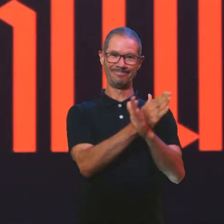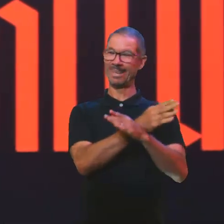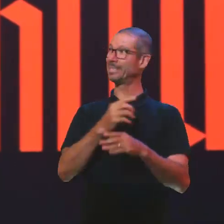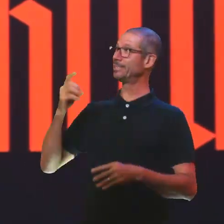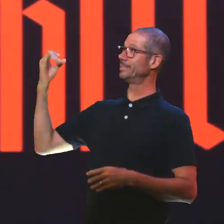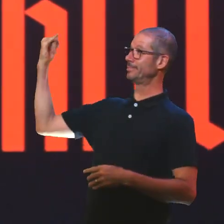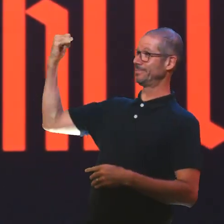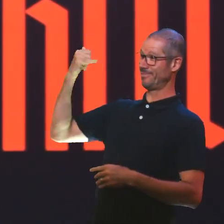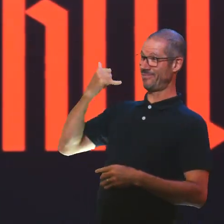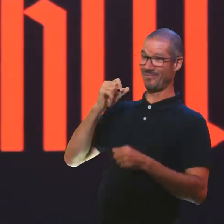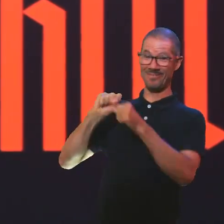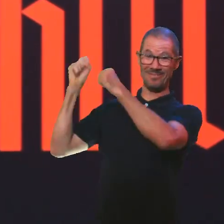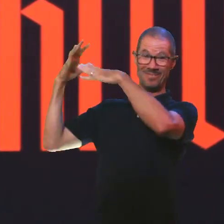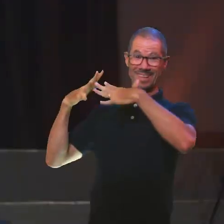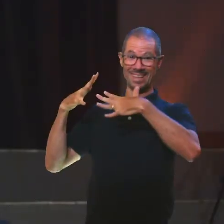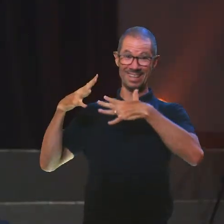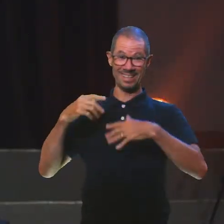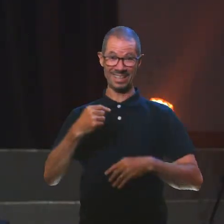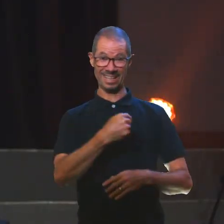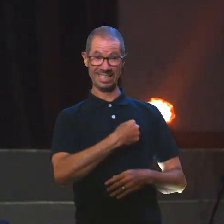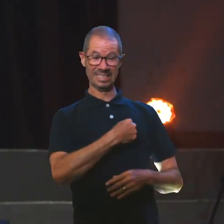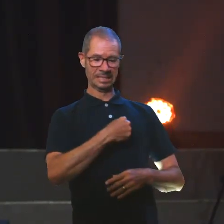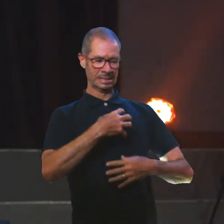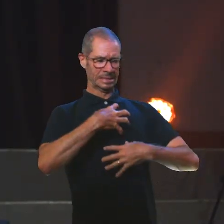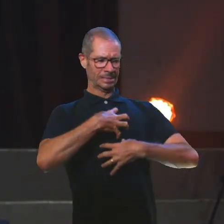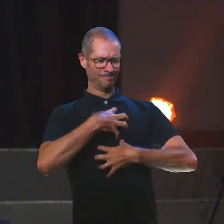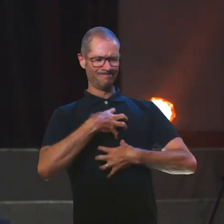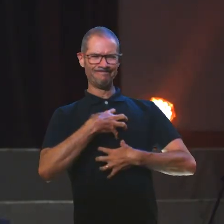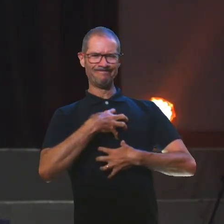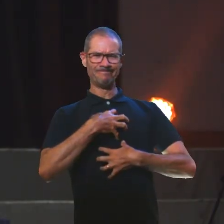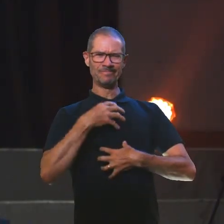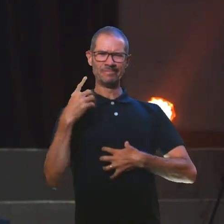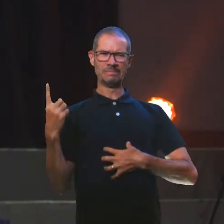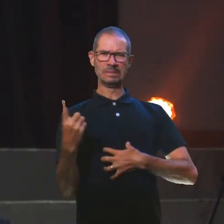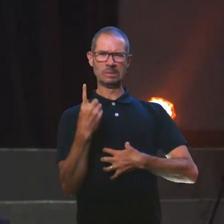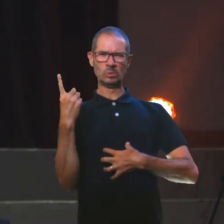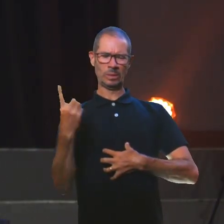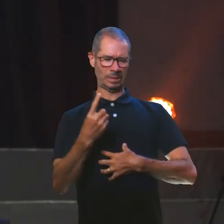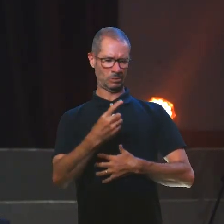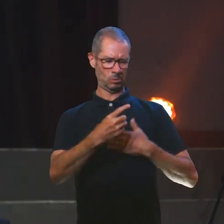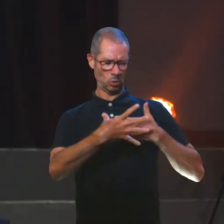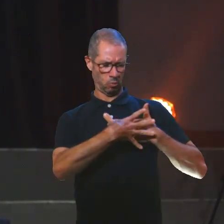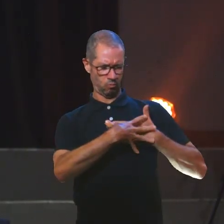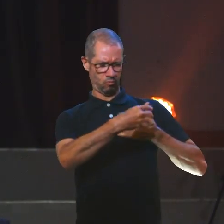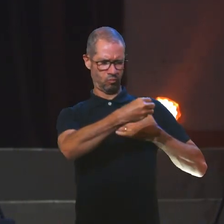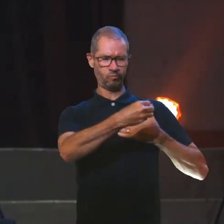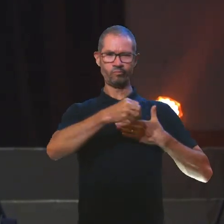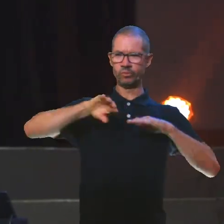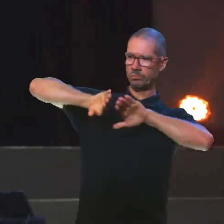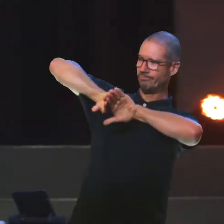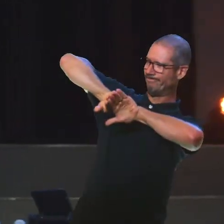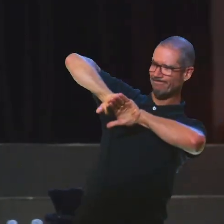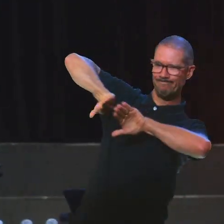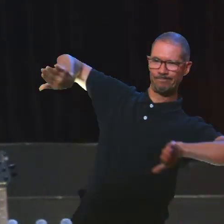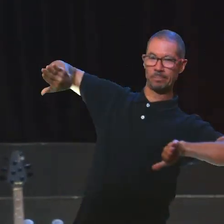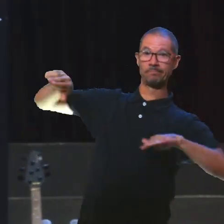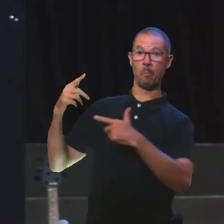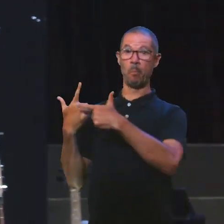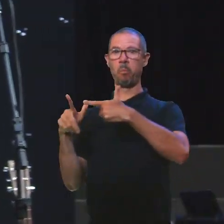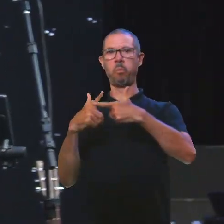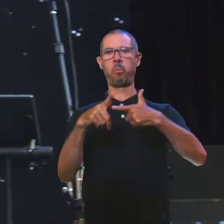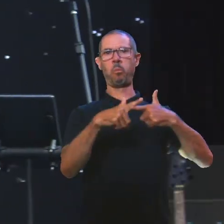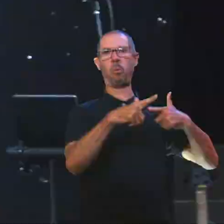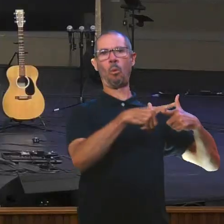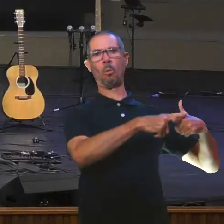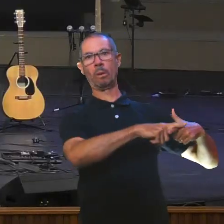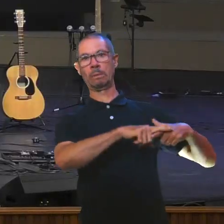vida e temos um sentimento de solidão, de orfandade, de distanciamento. E esse é um problema grande dos